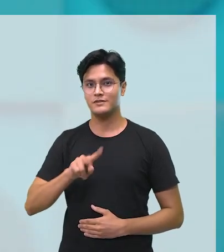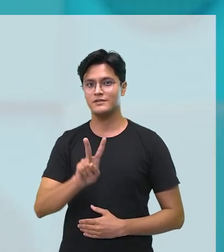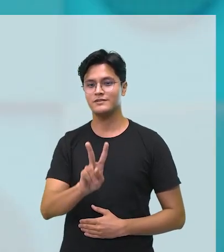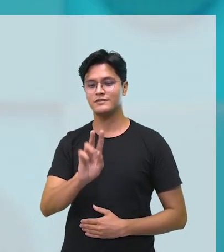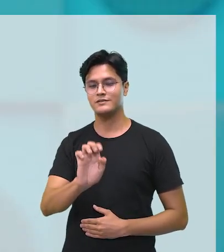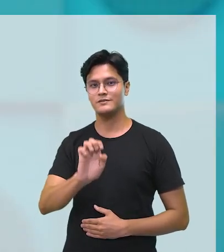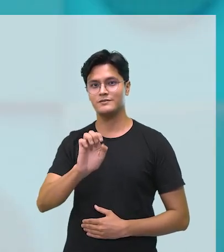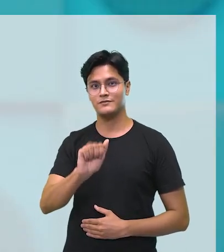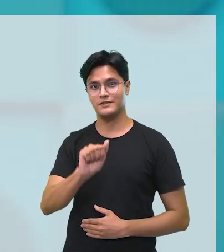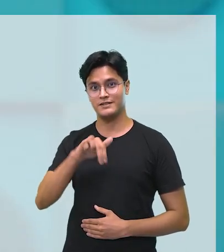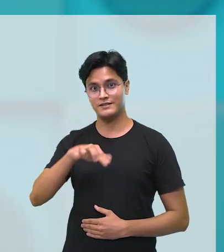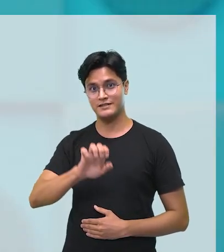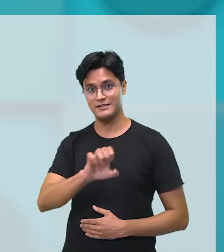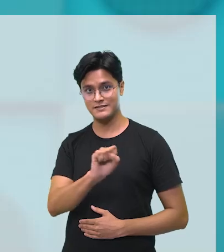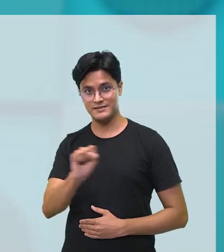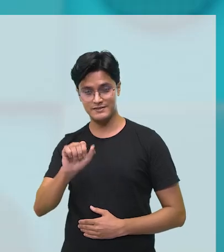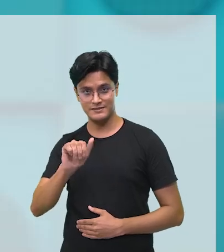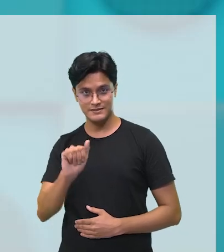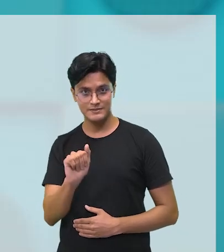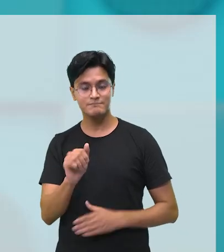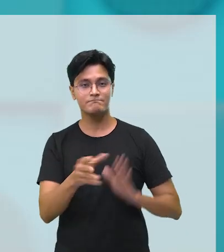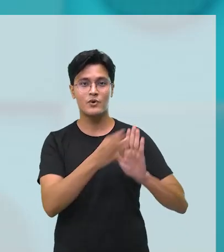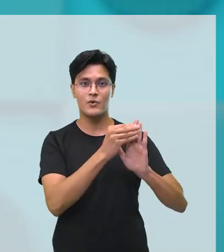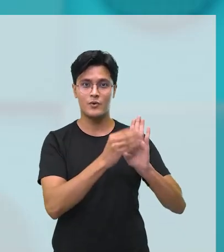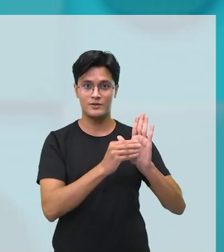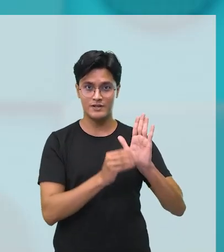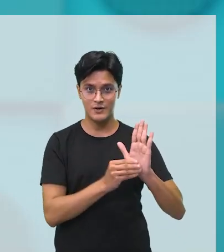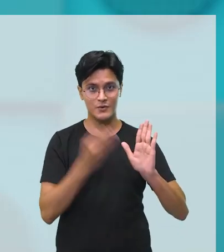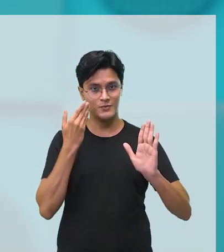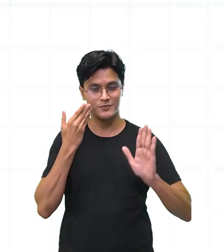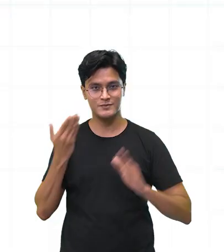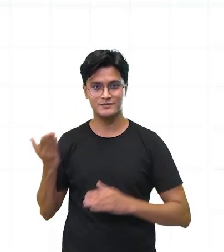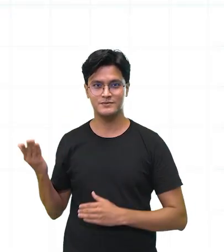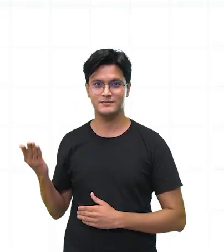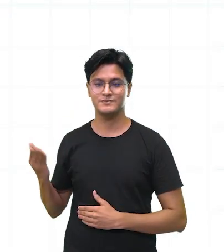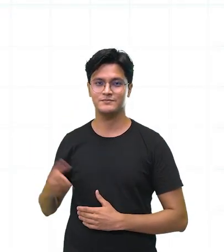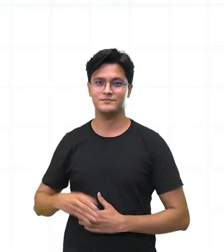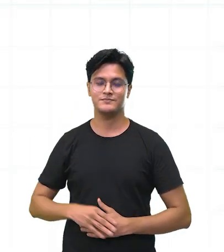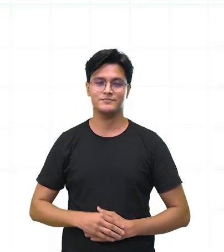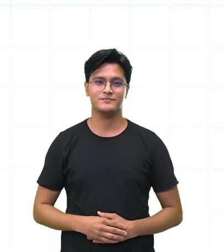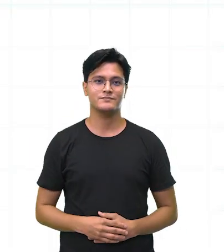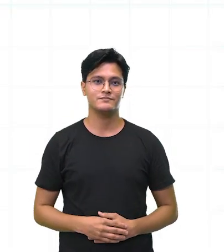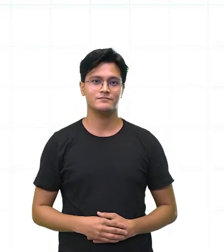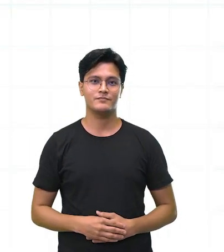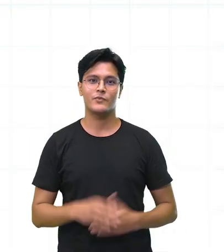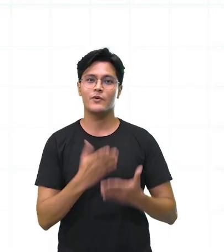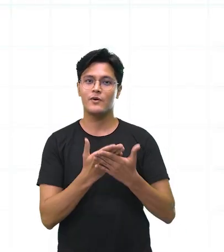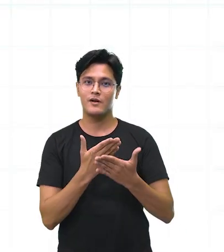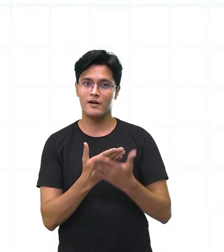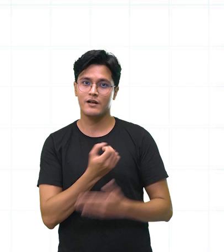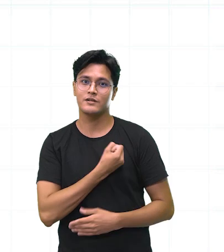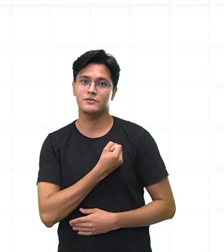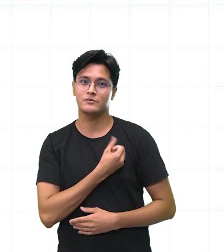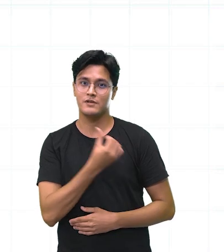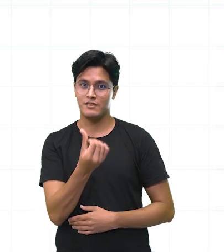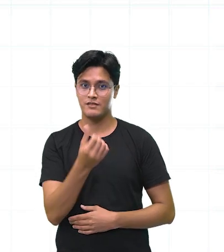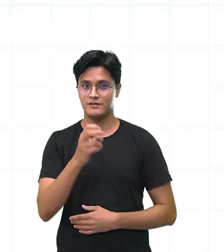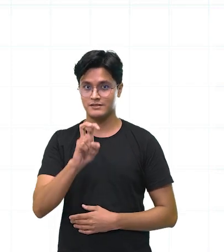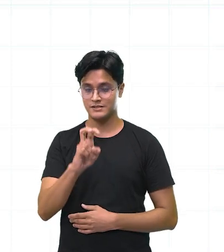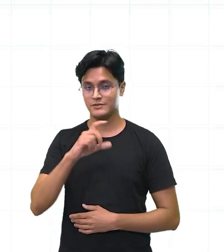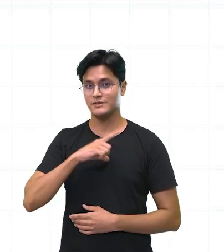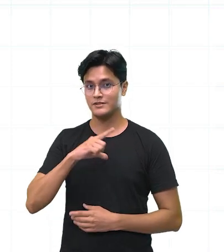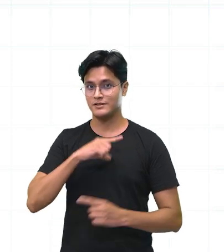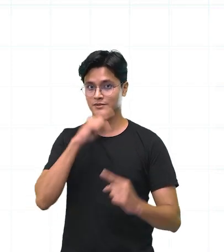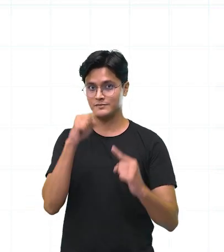professora Vanessa Mafra. Vamos verificar a nossa aula? A aula de número 65 traz